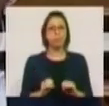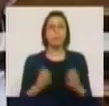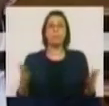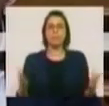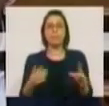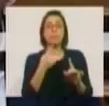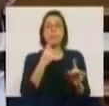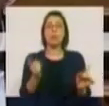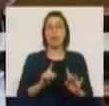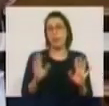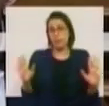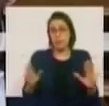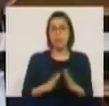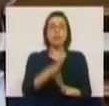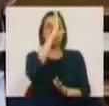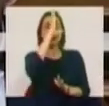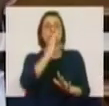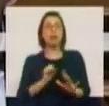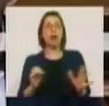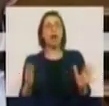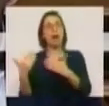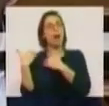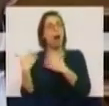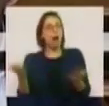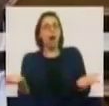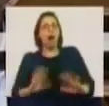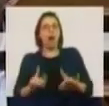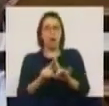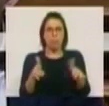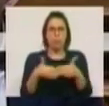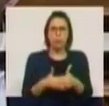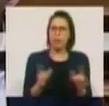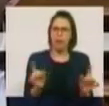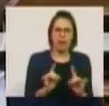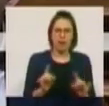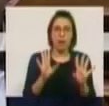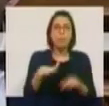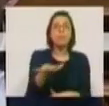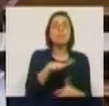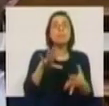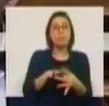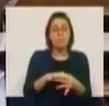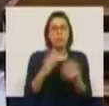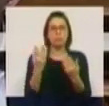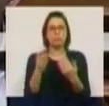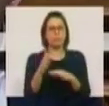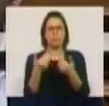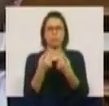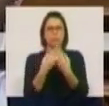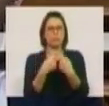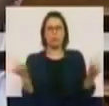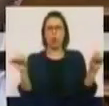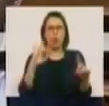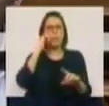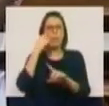Não quer isto dizer que o Estado não tenha responsabilidades neste processo. Há situações muito distintas entre vários tipos